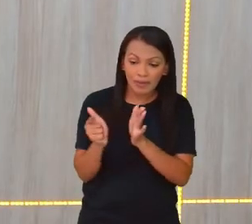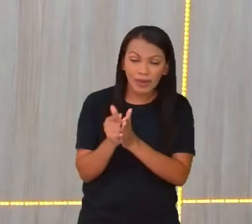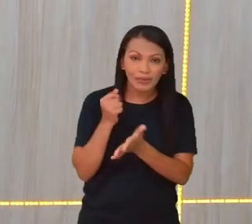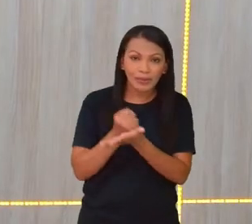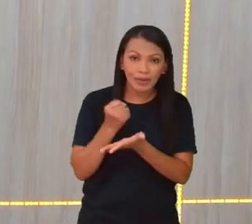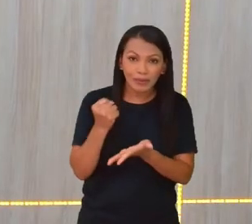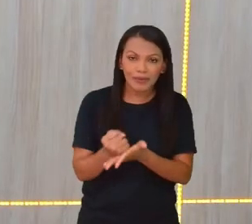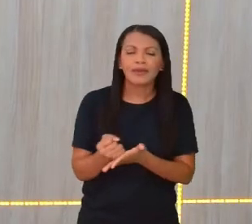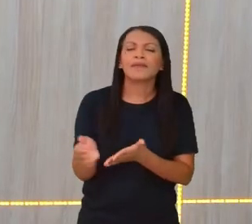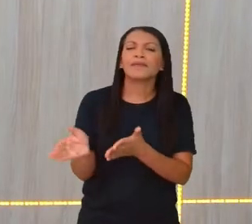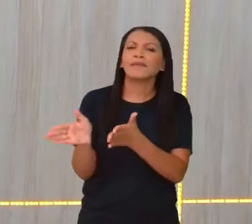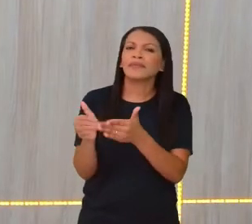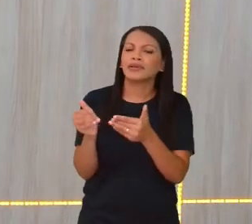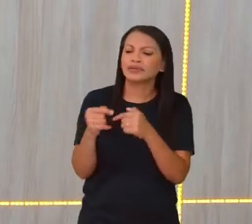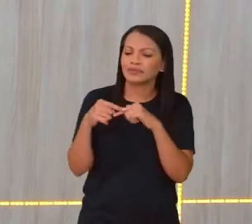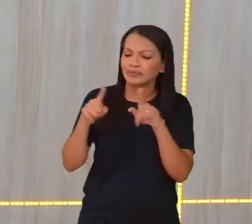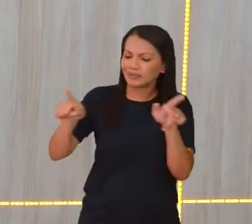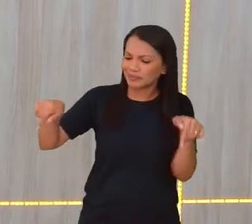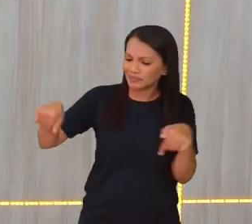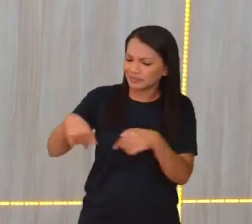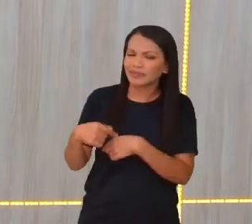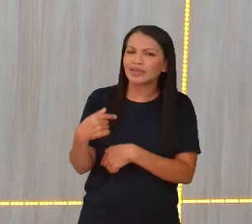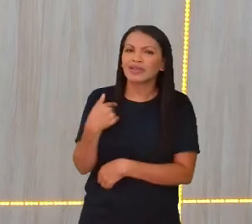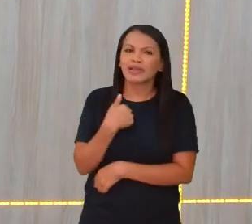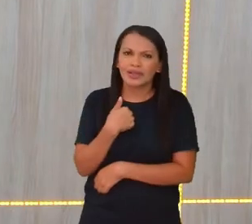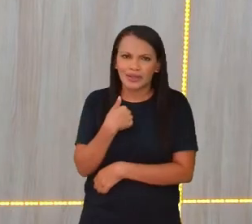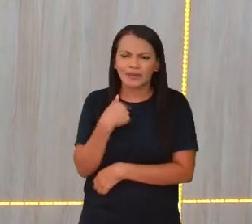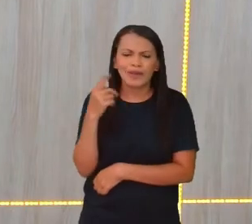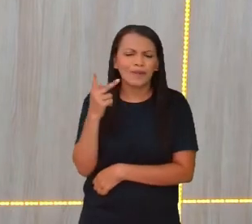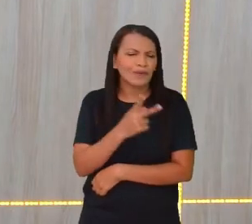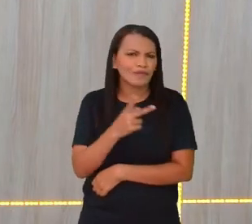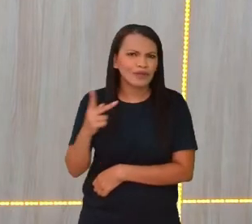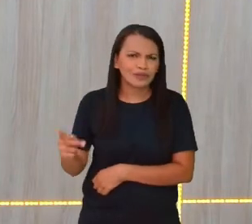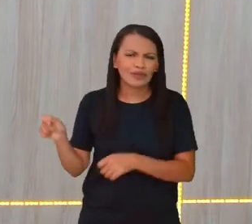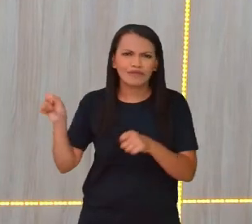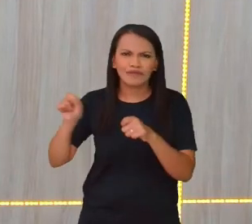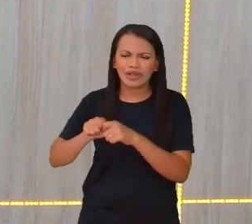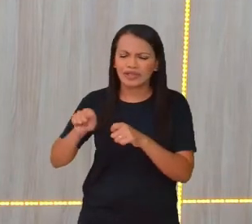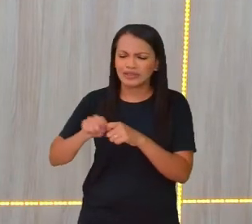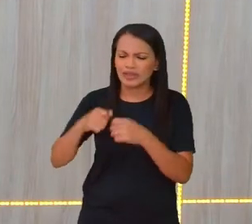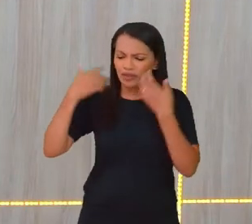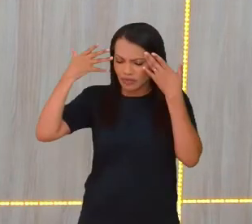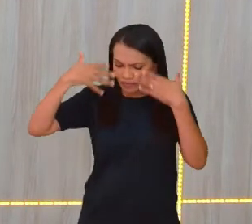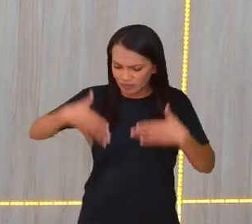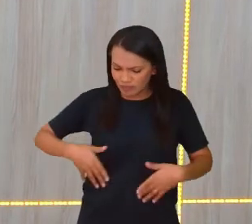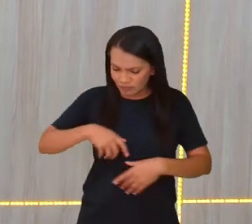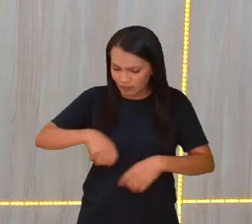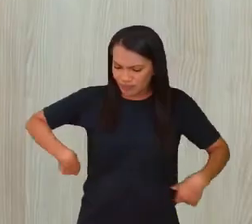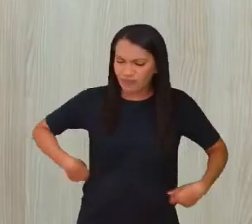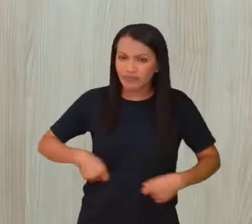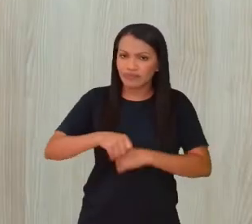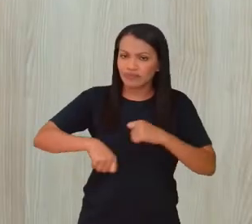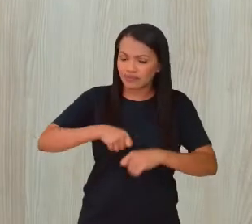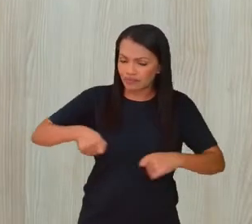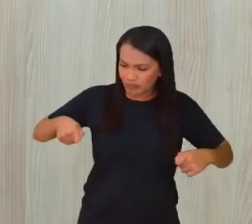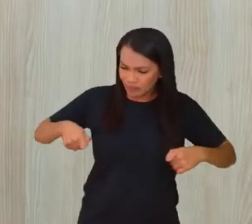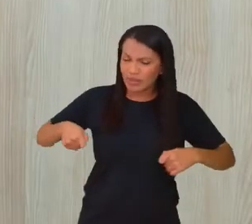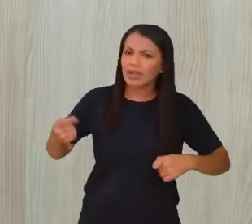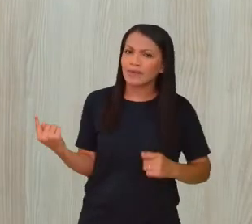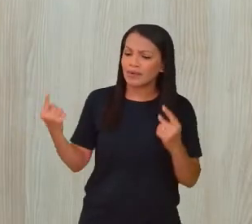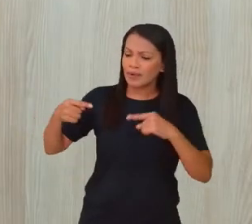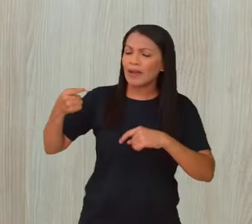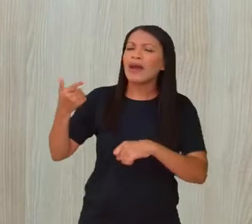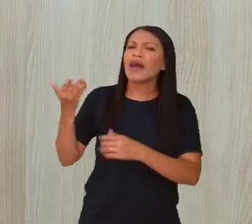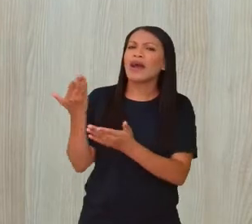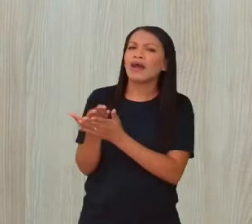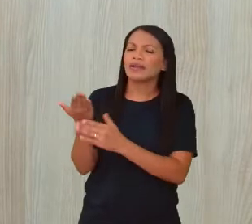para cá. Vai vir a professora Carol de kimono pra gente fazer essa aula prática aqui. E eu que já não tenho articulações, não é,